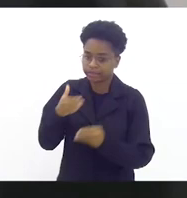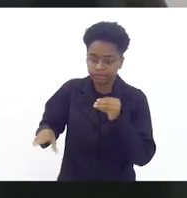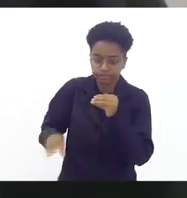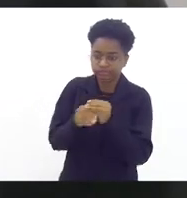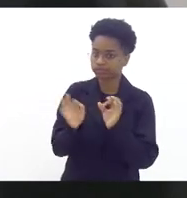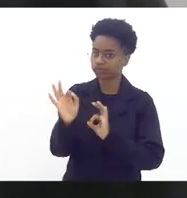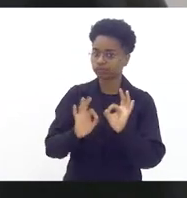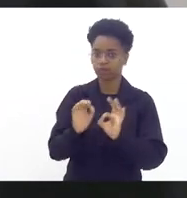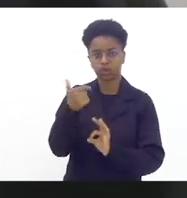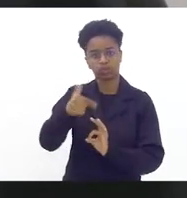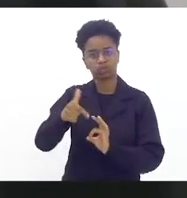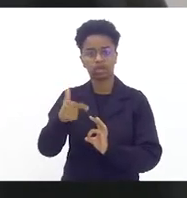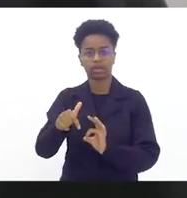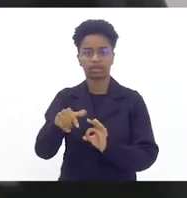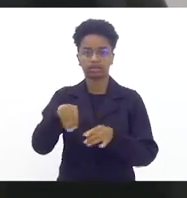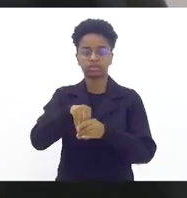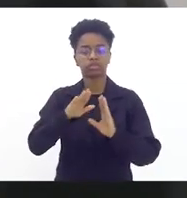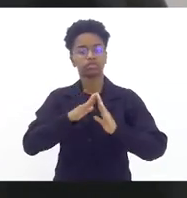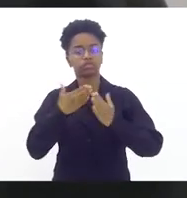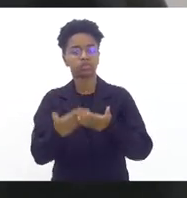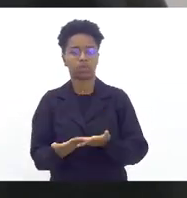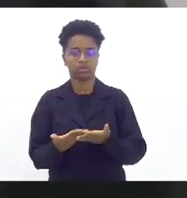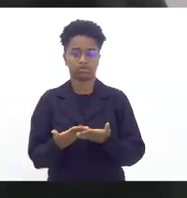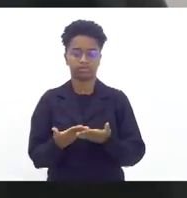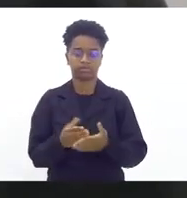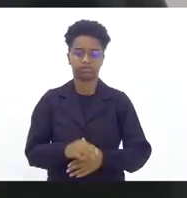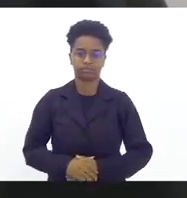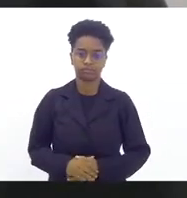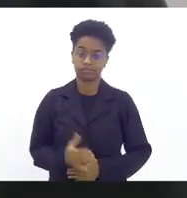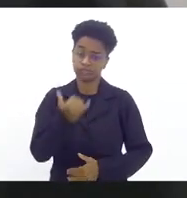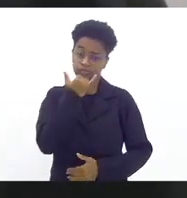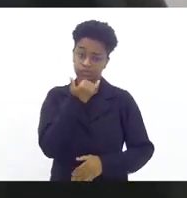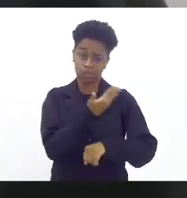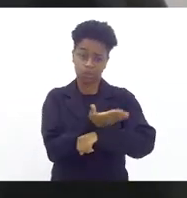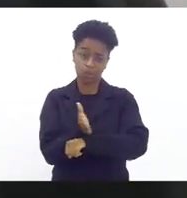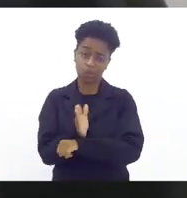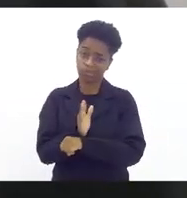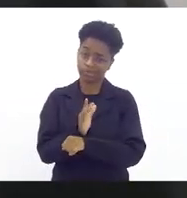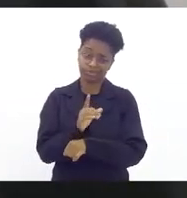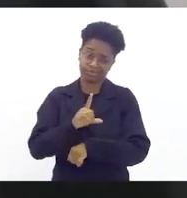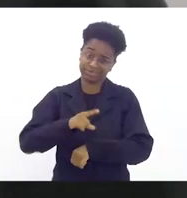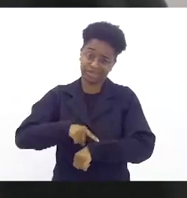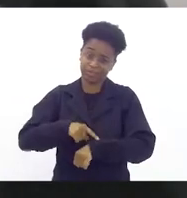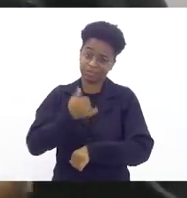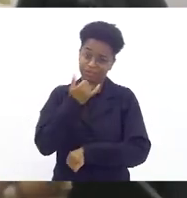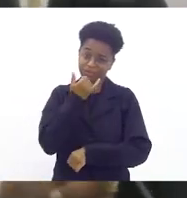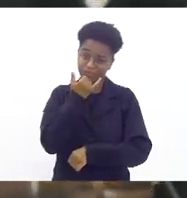um plano escolar de implementação curricular. Desculpa ter ultrapassado o tempo, obrigado.